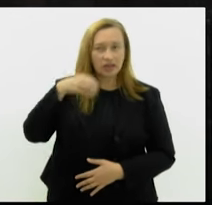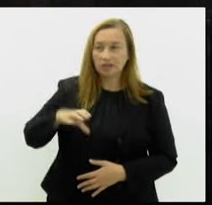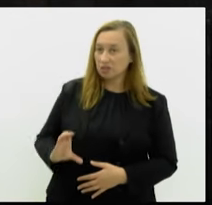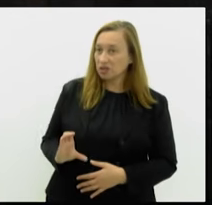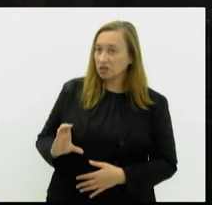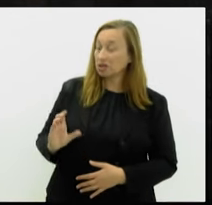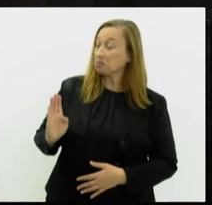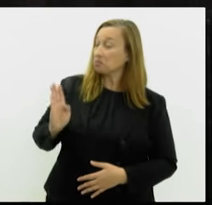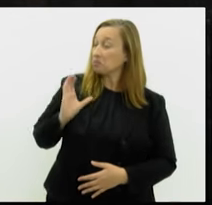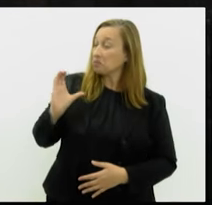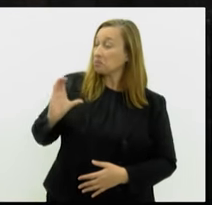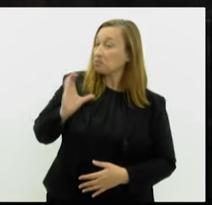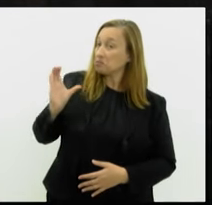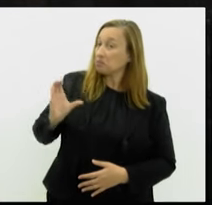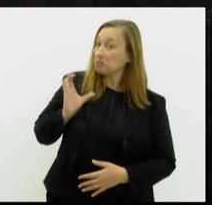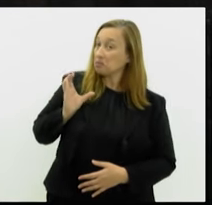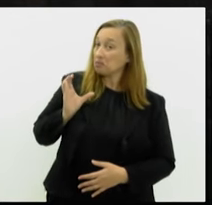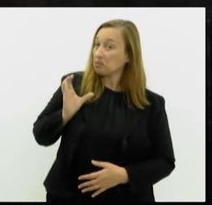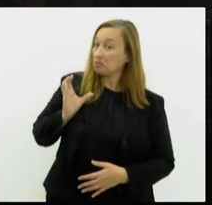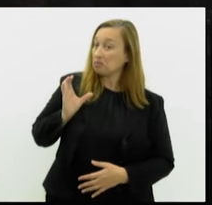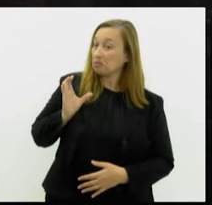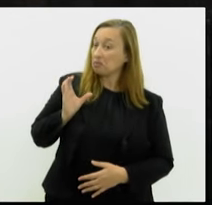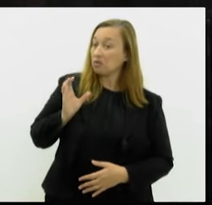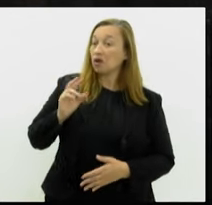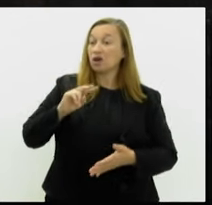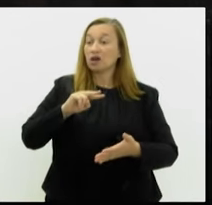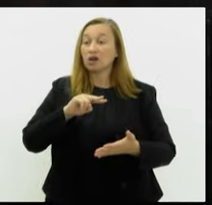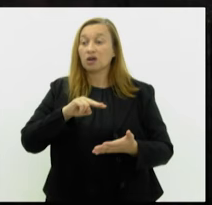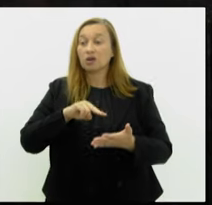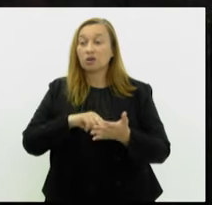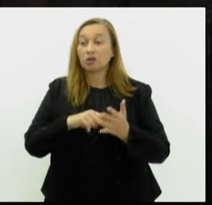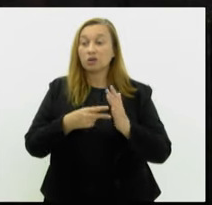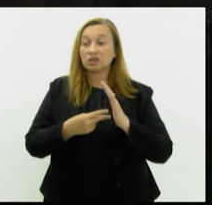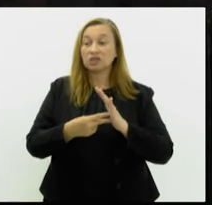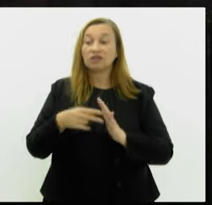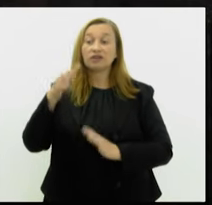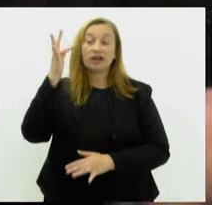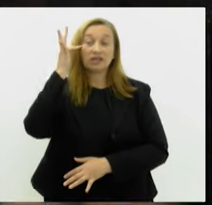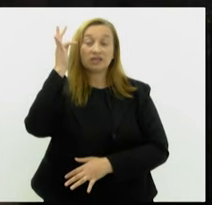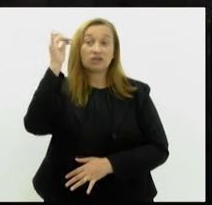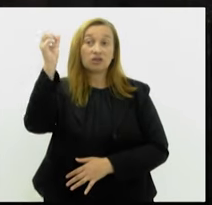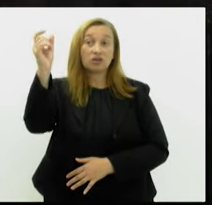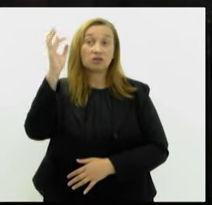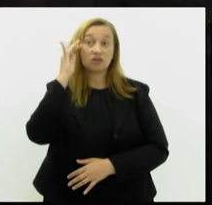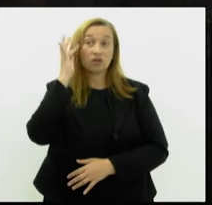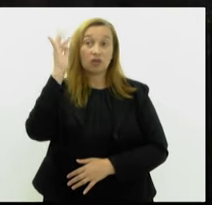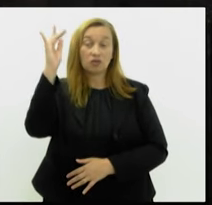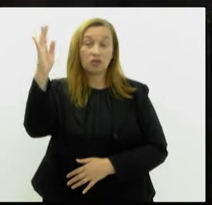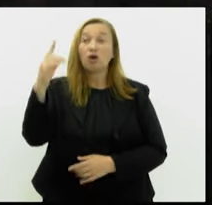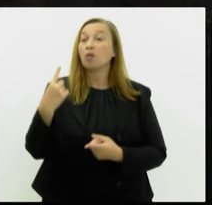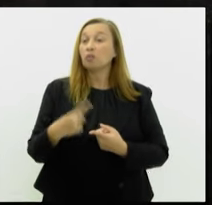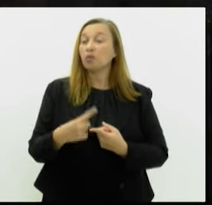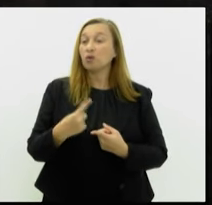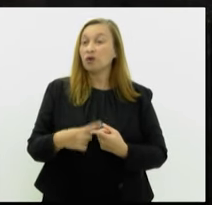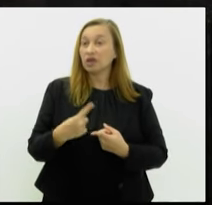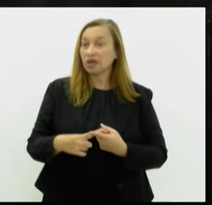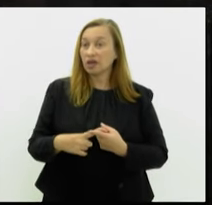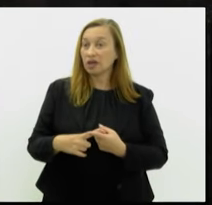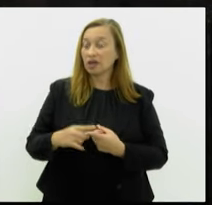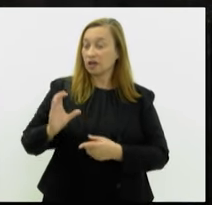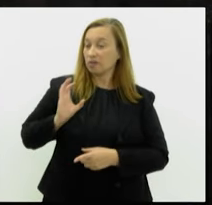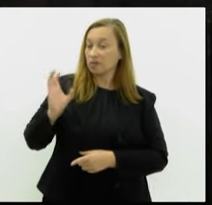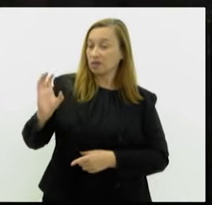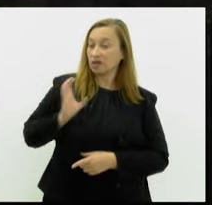burguesia na acepção filosófica, porque a burguesia é aqueles que detêm o meio de